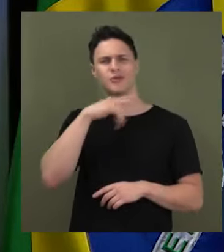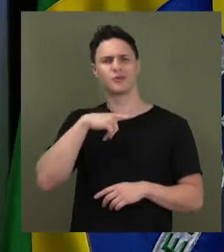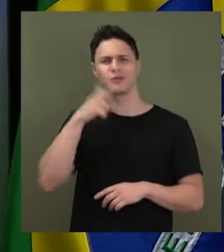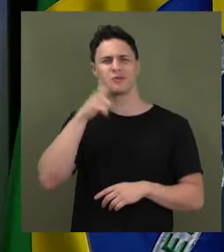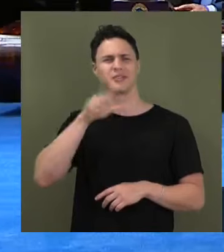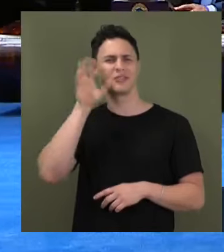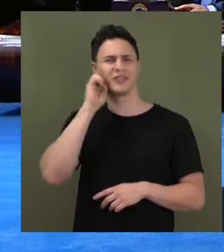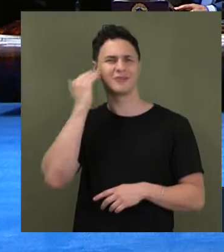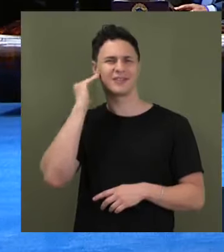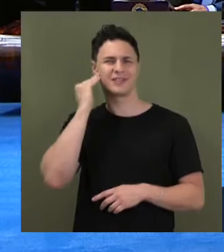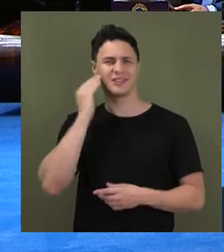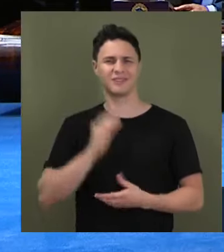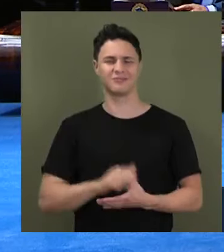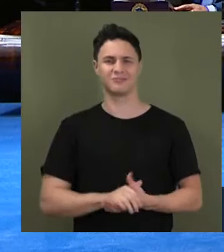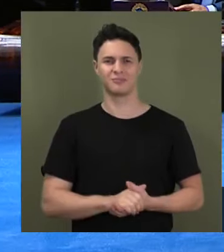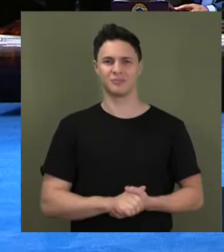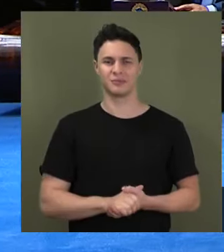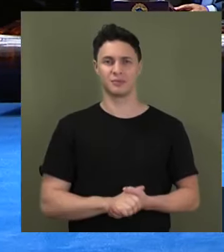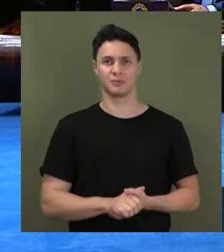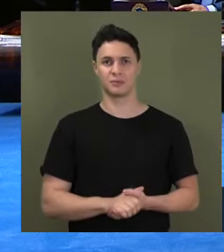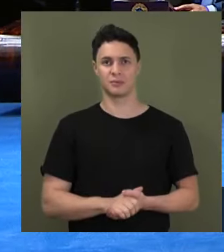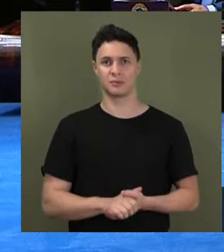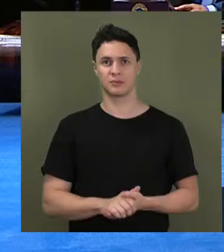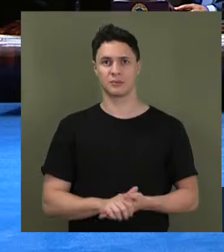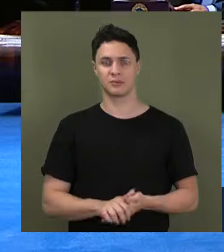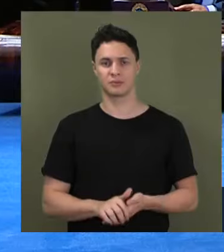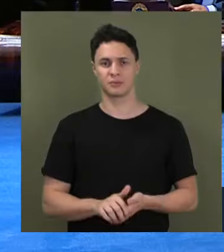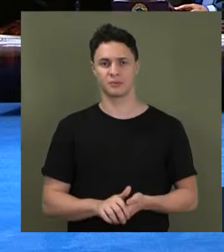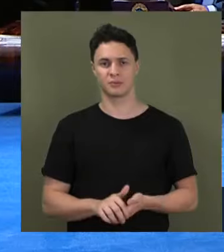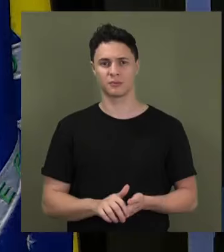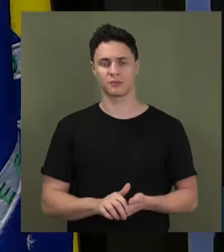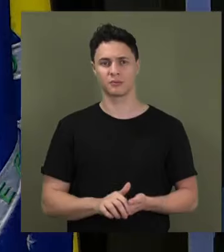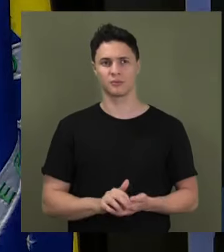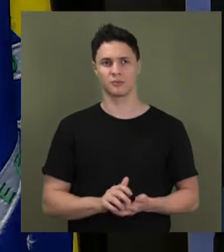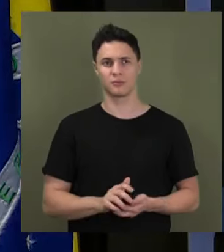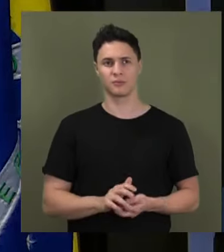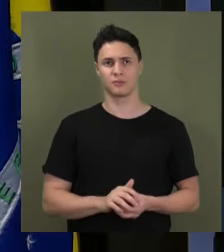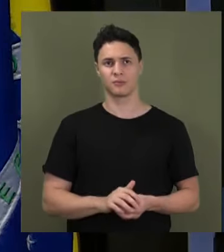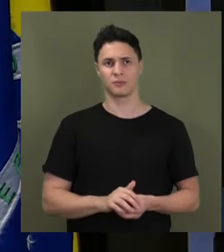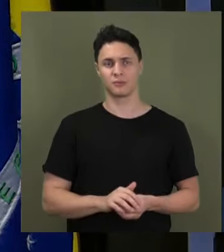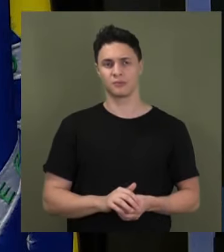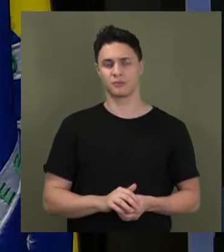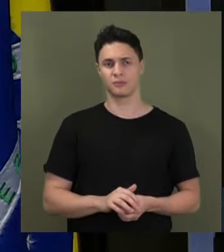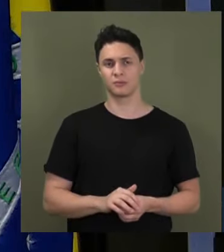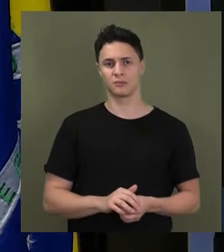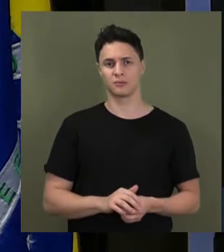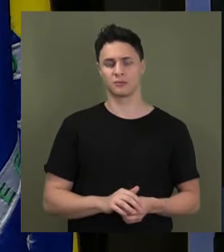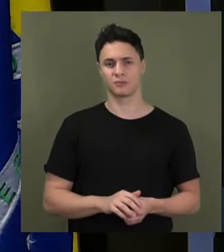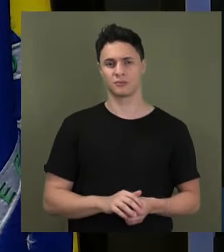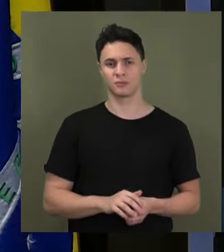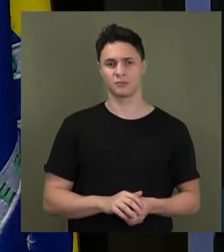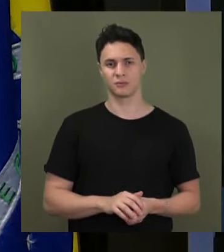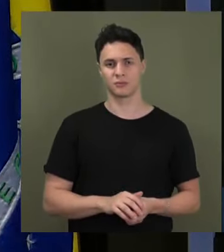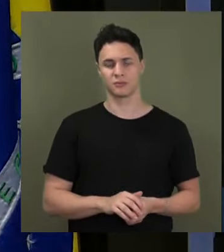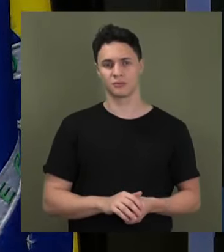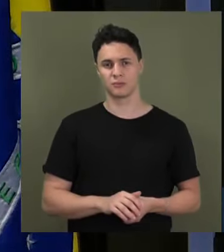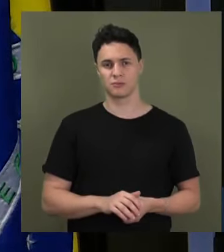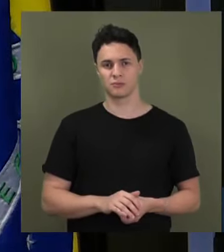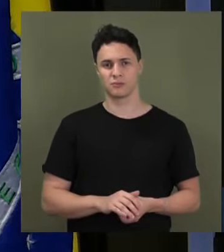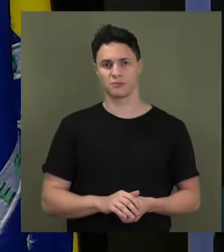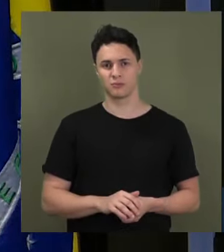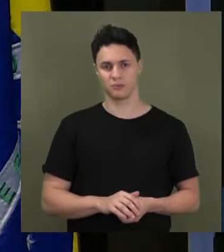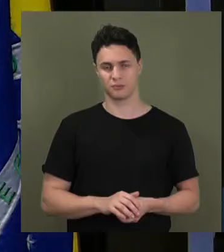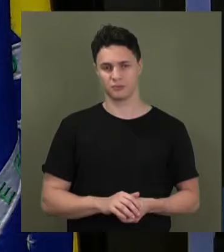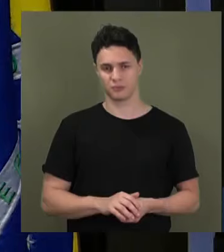normas jurídicas. No final da palestra dele, em que ele fumou durante todo o tempo, um cidadão levantou na plateia e falou assim: